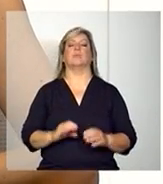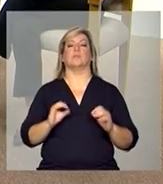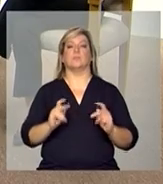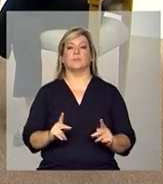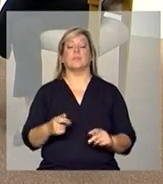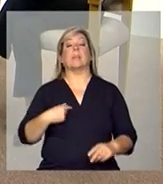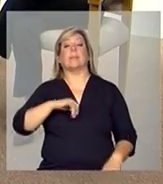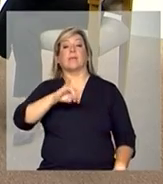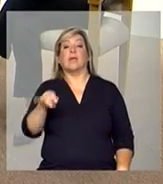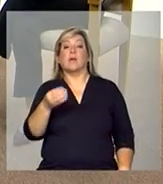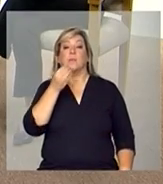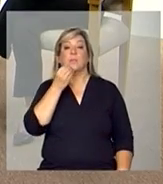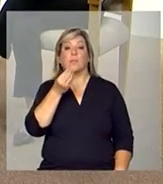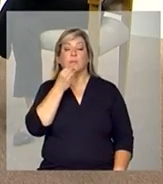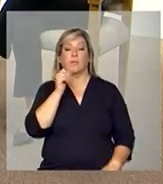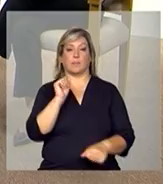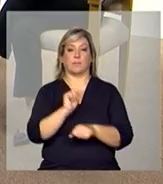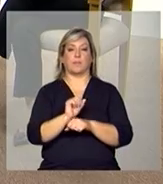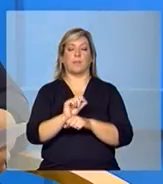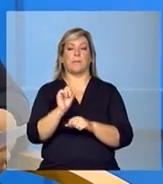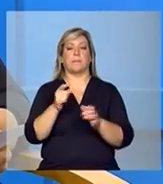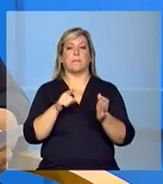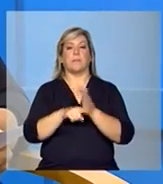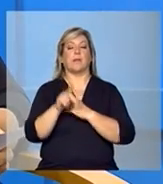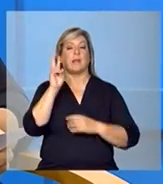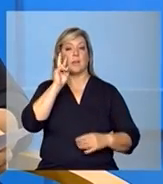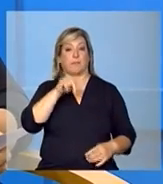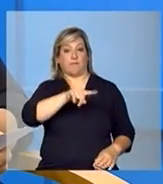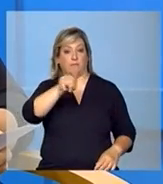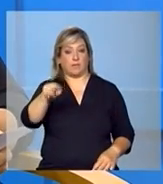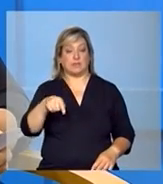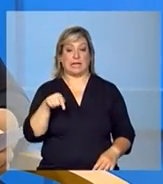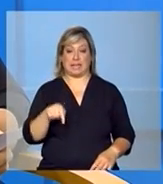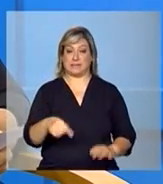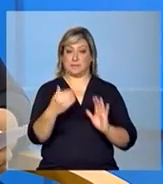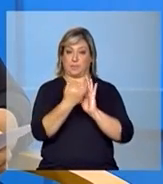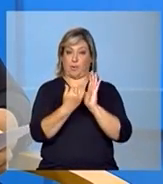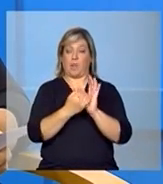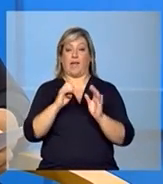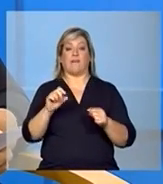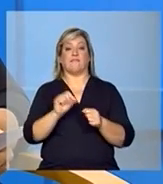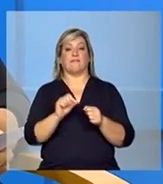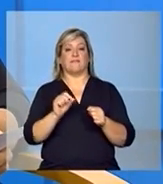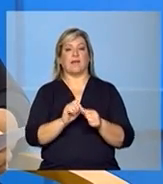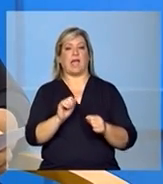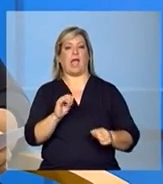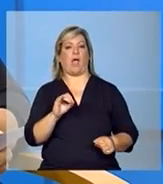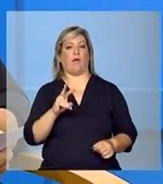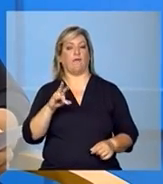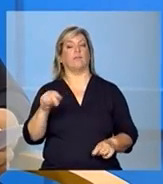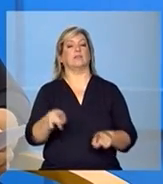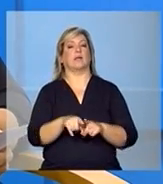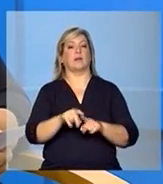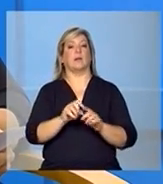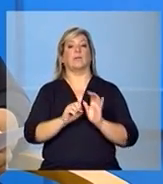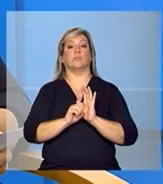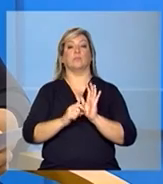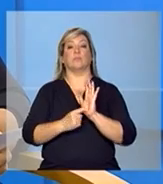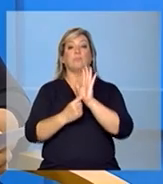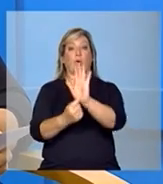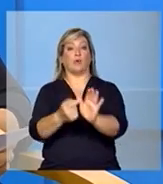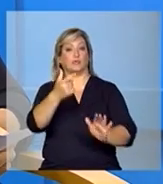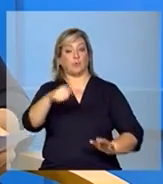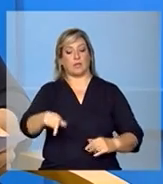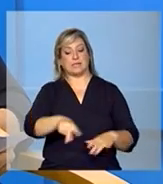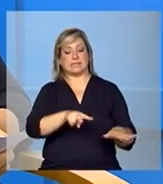aproveitar só interromper um pouquinho as nossas perguntas e lembrar você que esse programa é feito ao vivo hoje segunda-feira e reprisado durante a semana então se